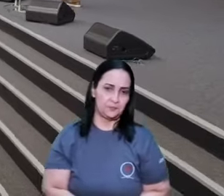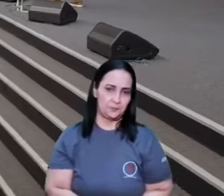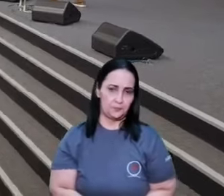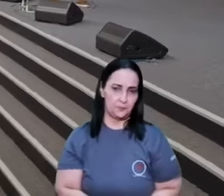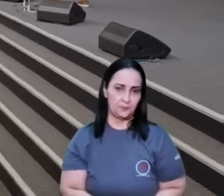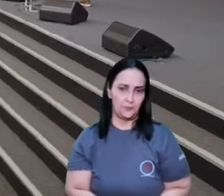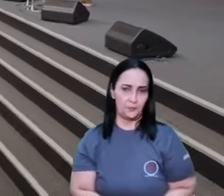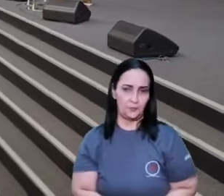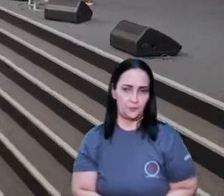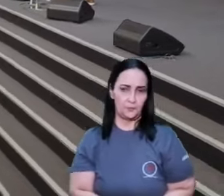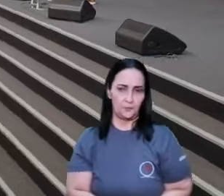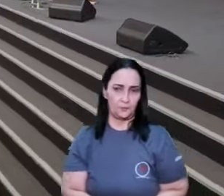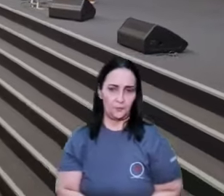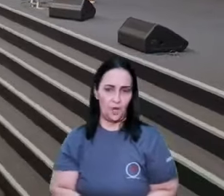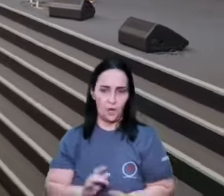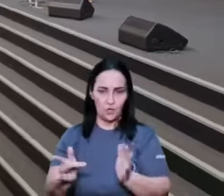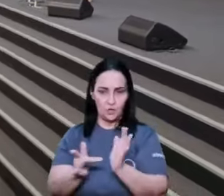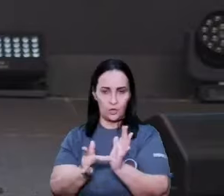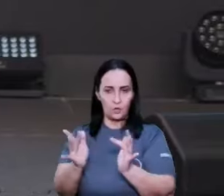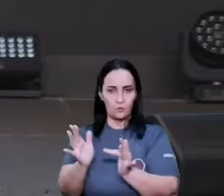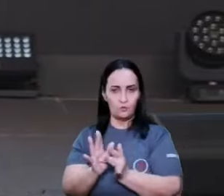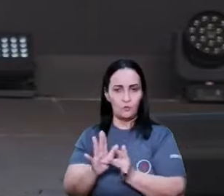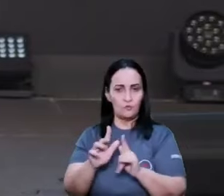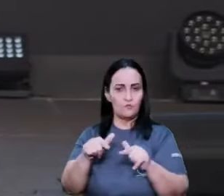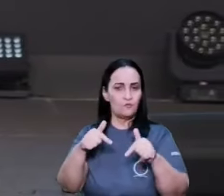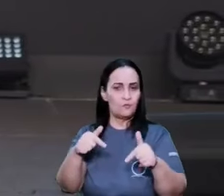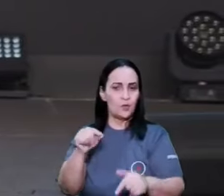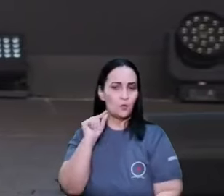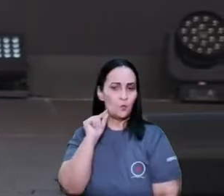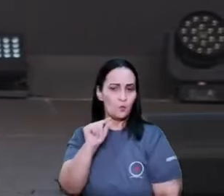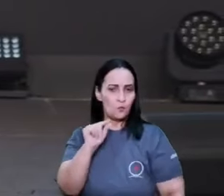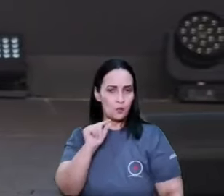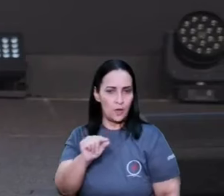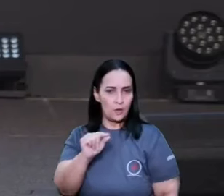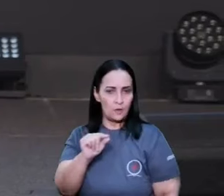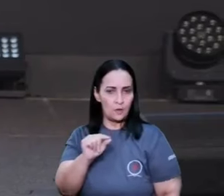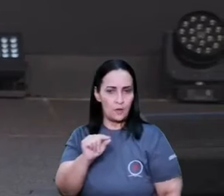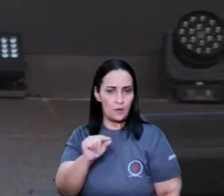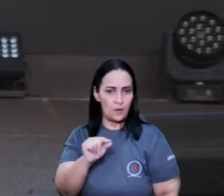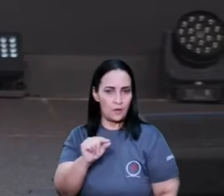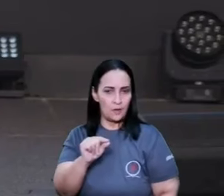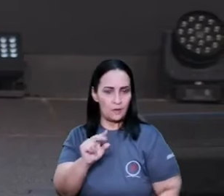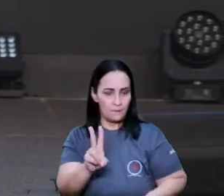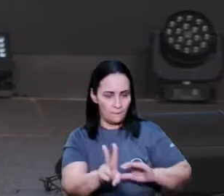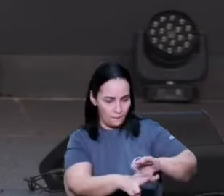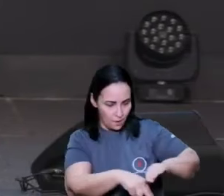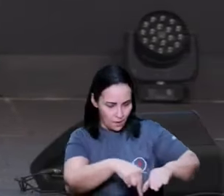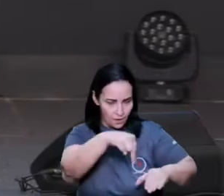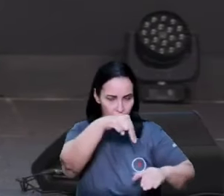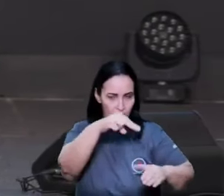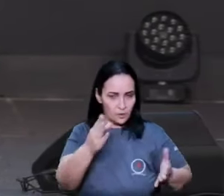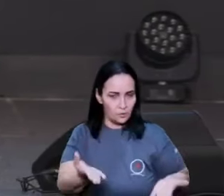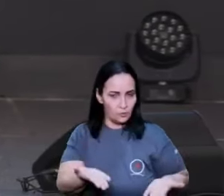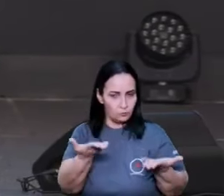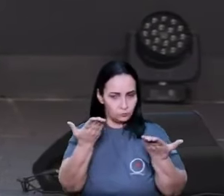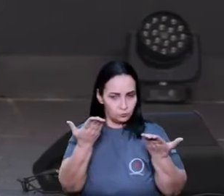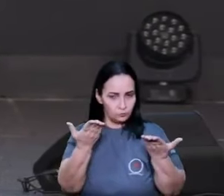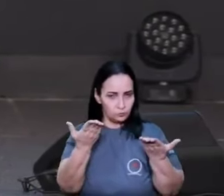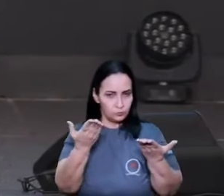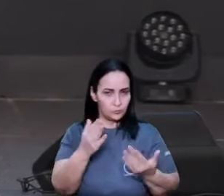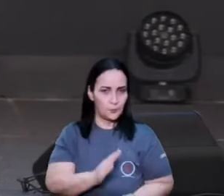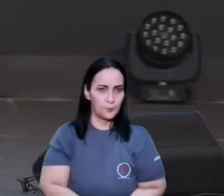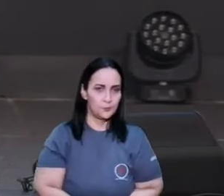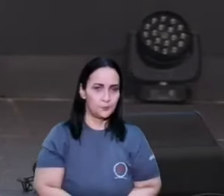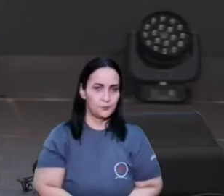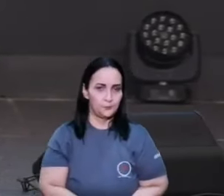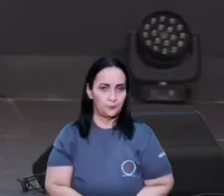aí o que que o que que Jesus fez ela trazer a memória há de ressuscitar veja que isso o irmão